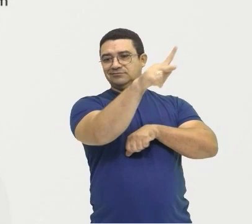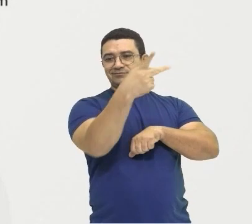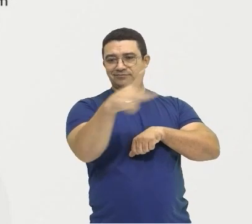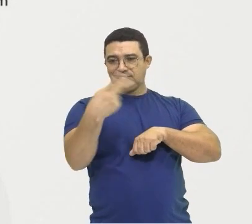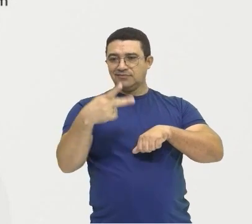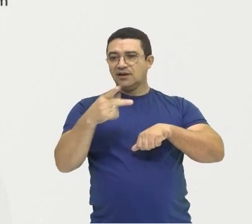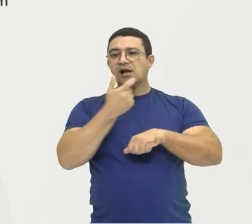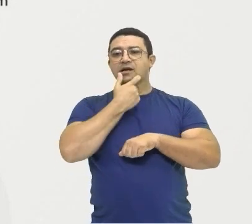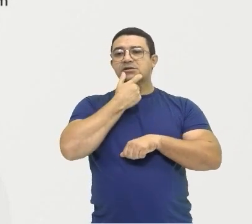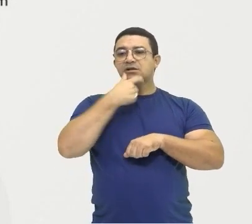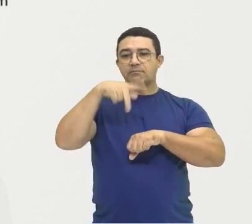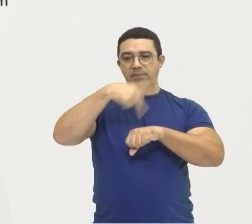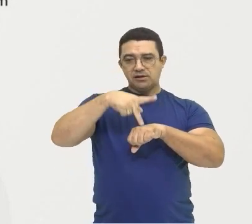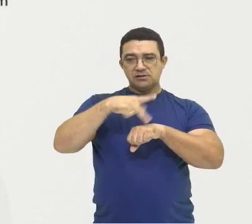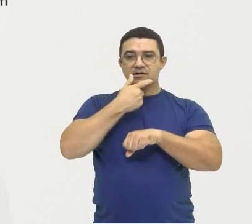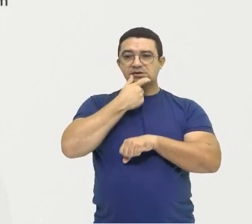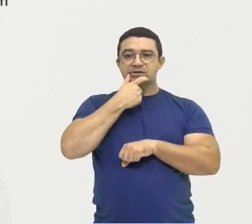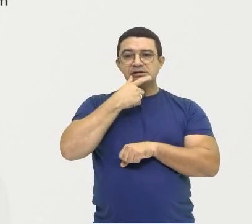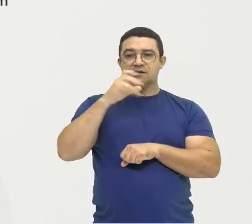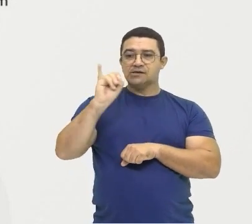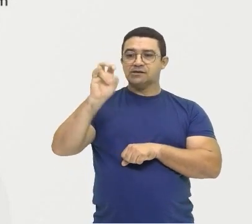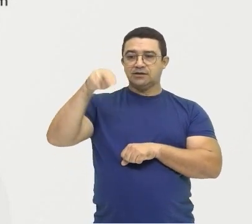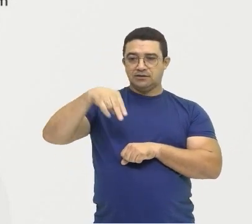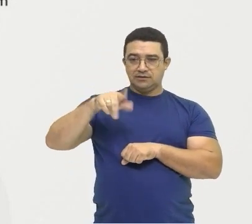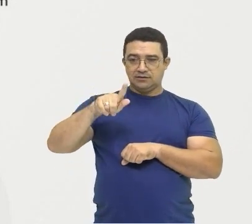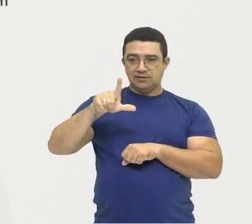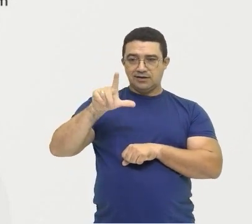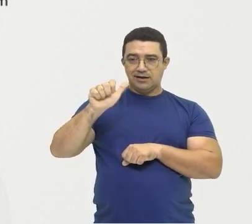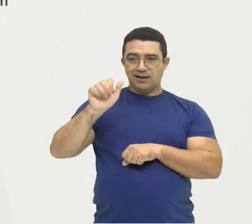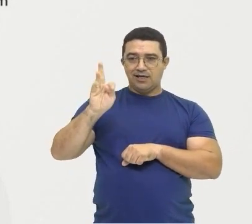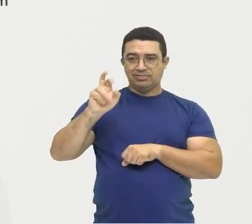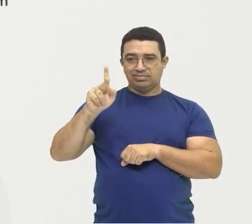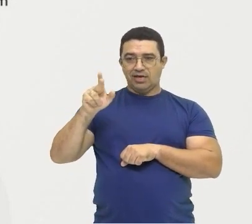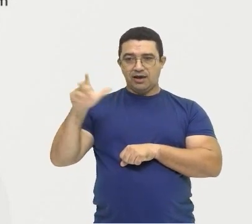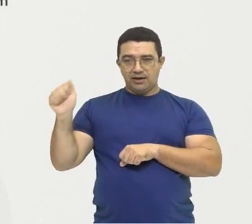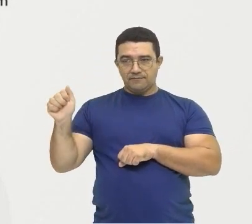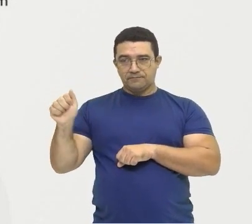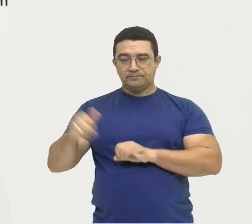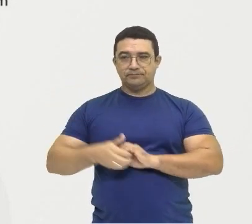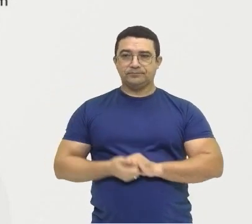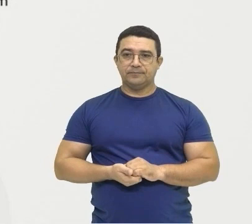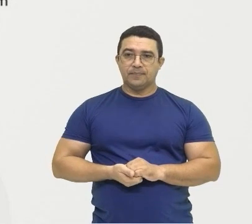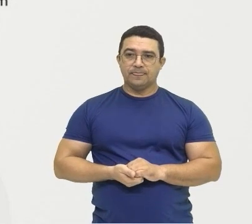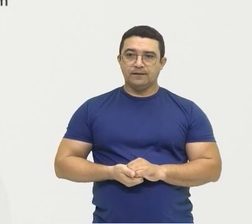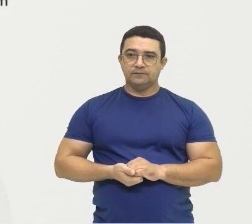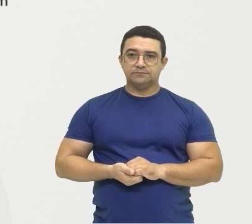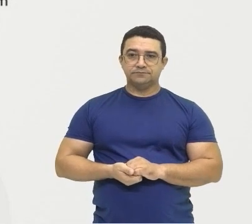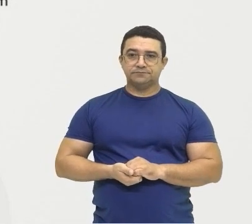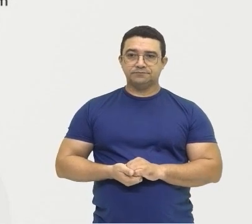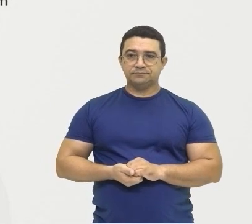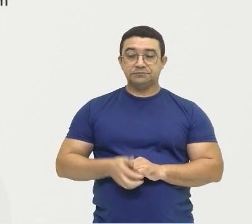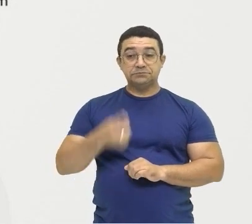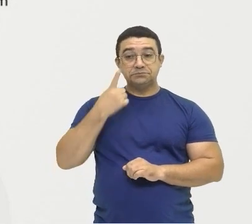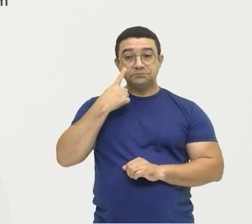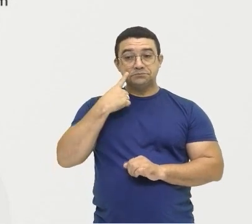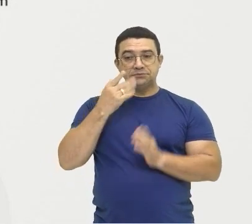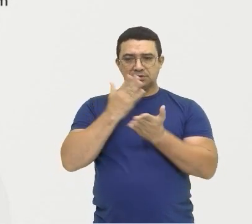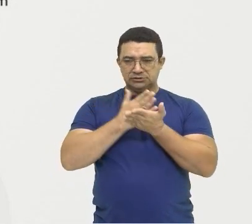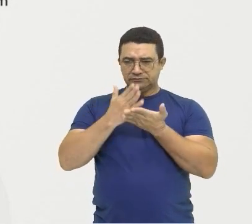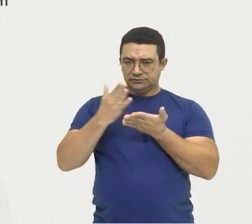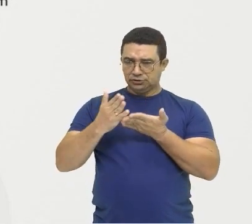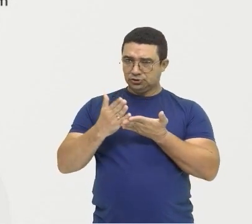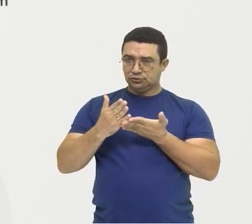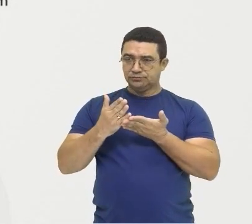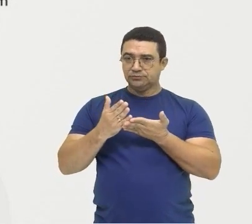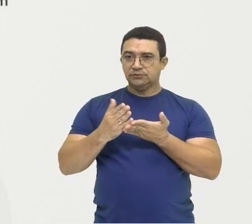inglês. Veja que ele divide o espaço em 180 partes, né? Que é exatamente a diferença entre 212